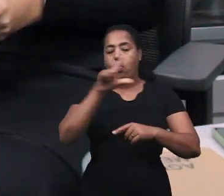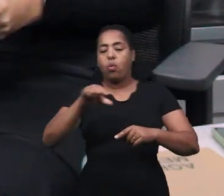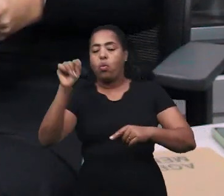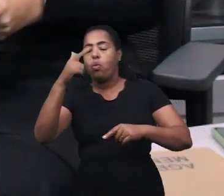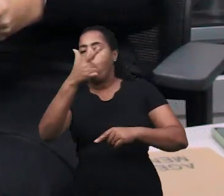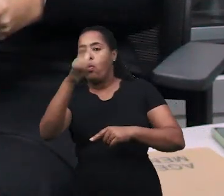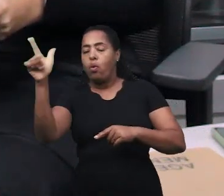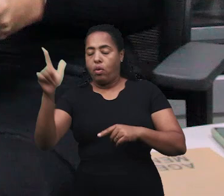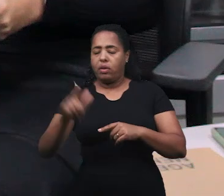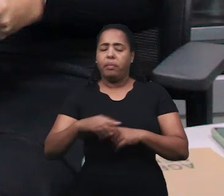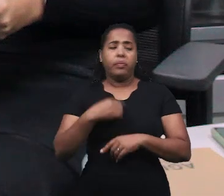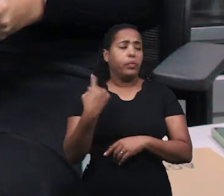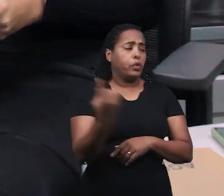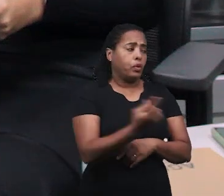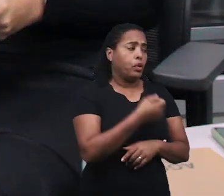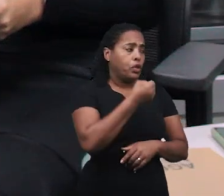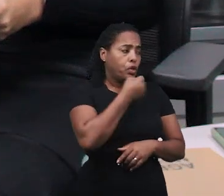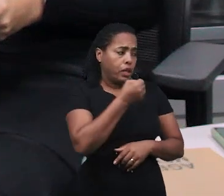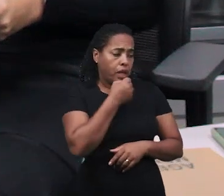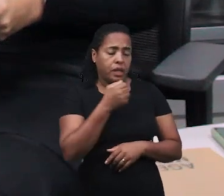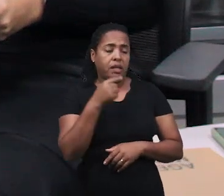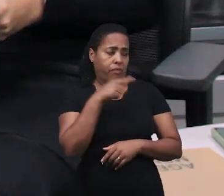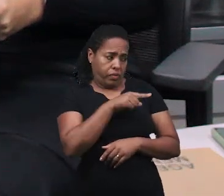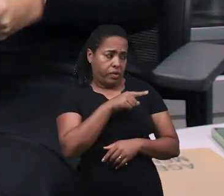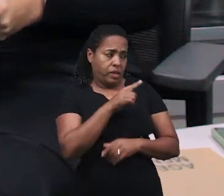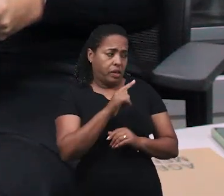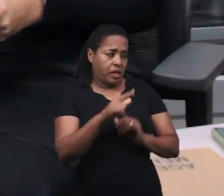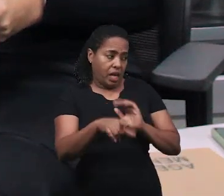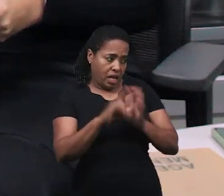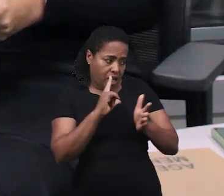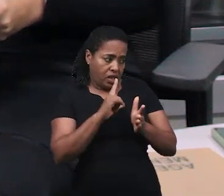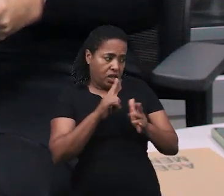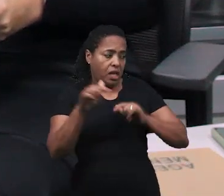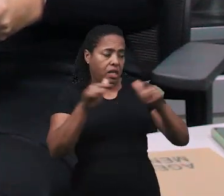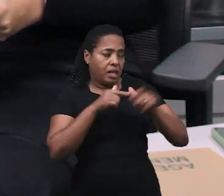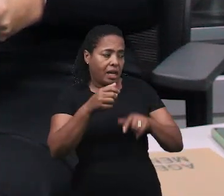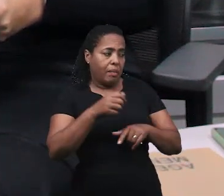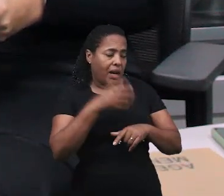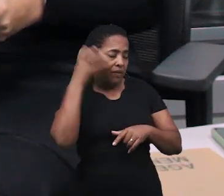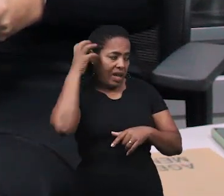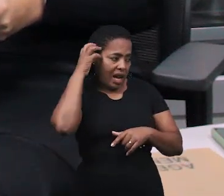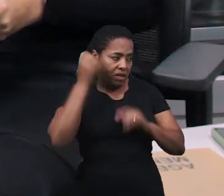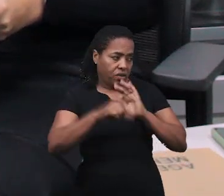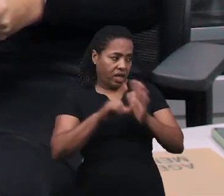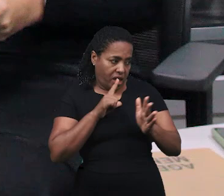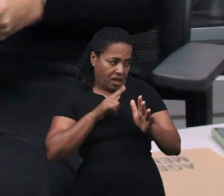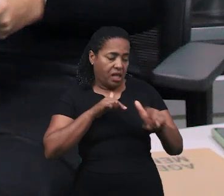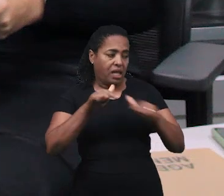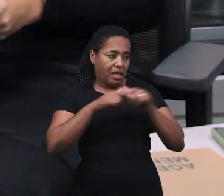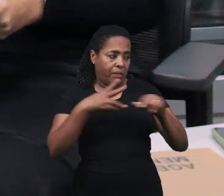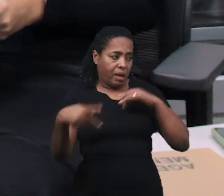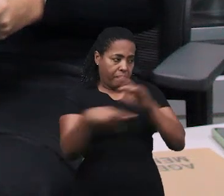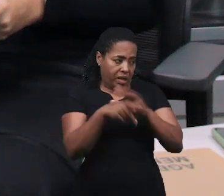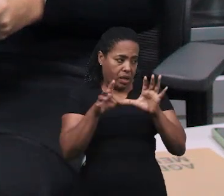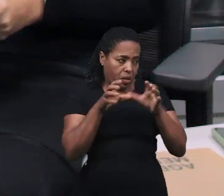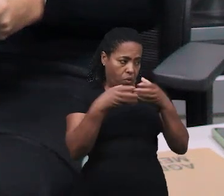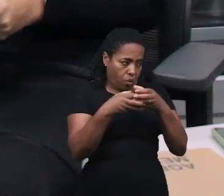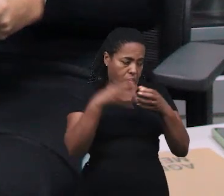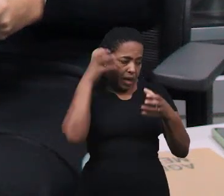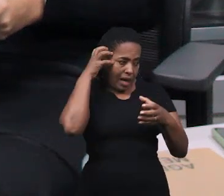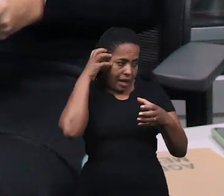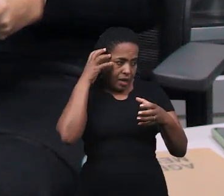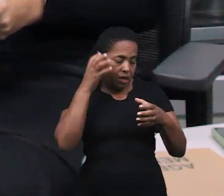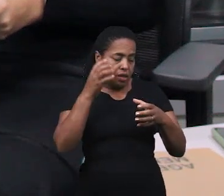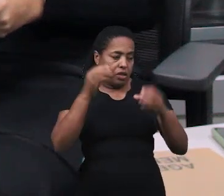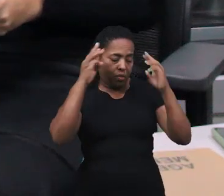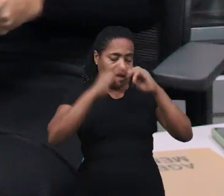Como jornalista, como profissional de comunicação, você já tinha trabalhado em rádio antes de trabalhar, de fazer parte desse